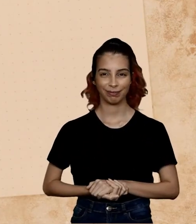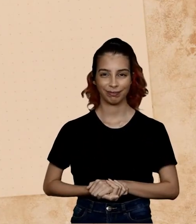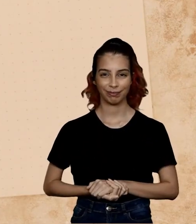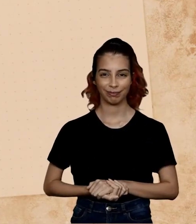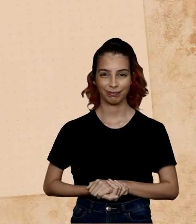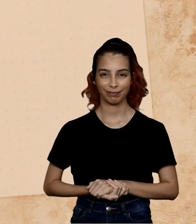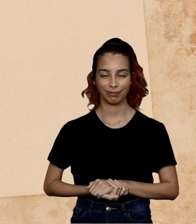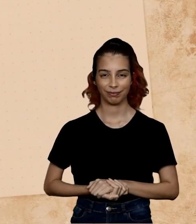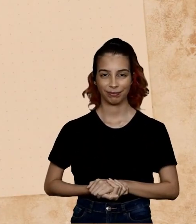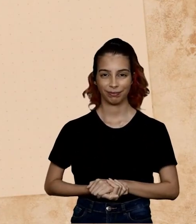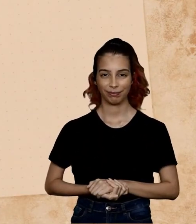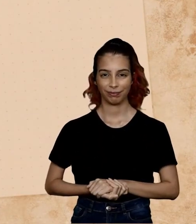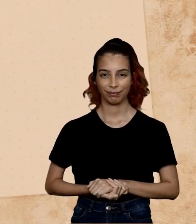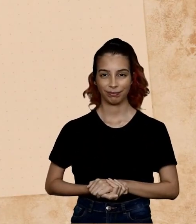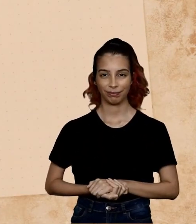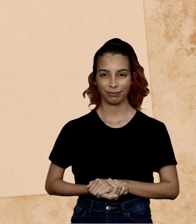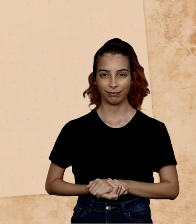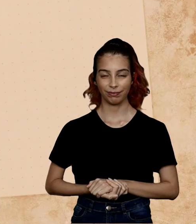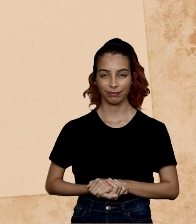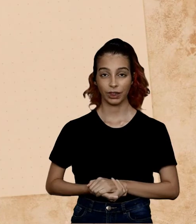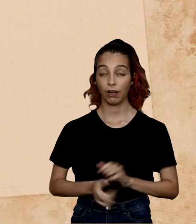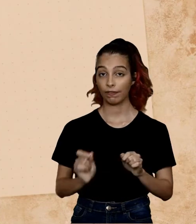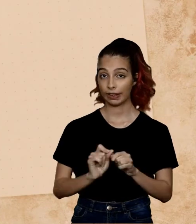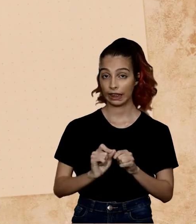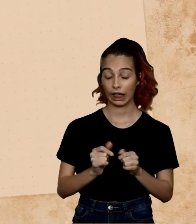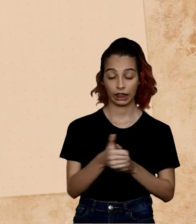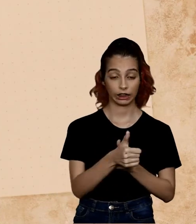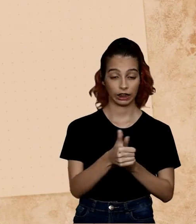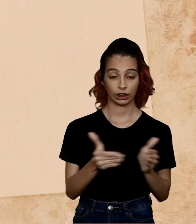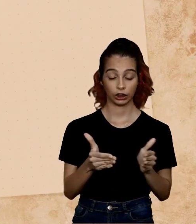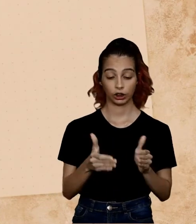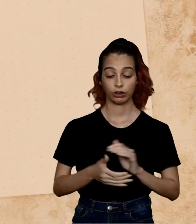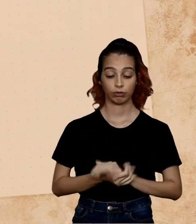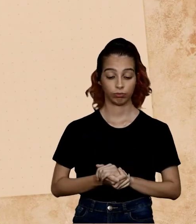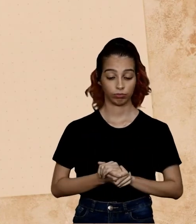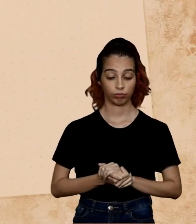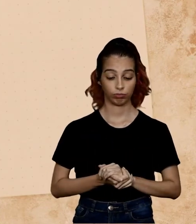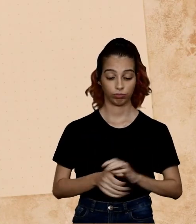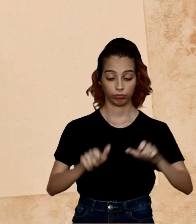Eu vou fazer essa caixinha. Ela tem